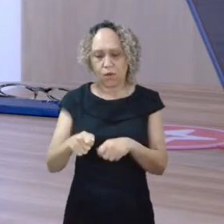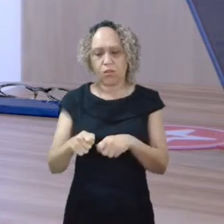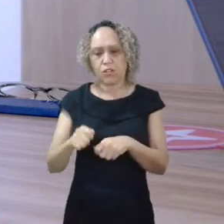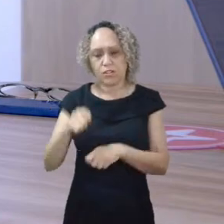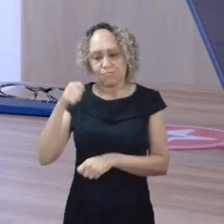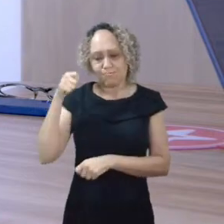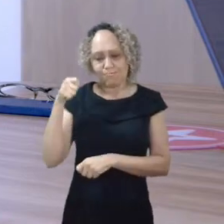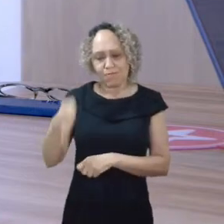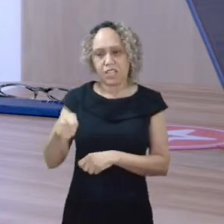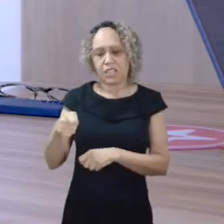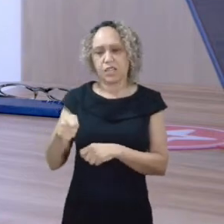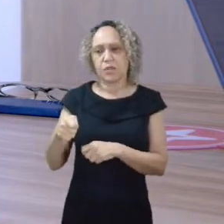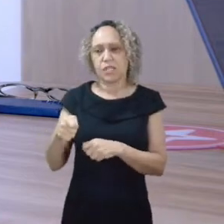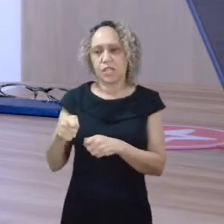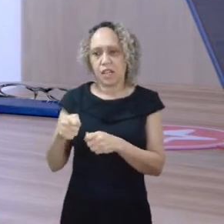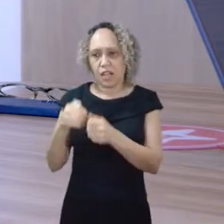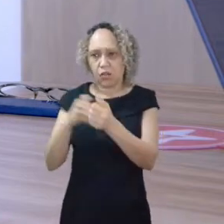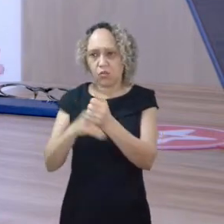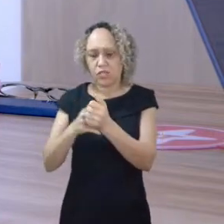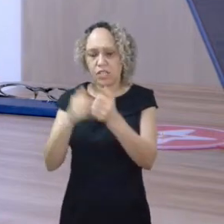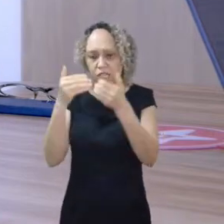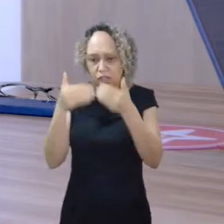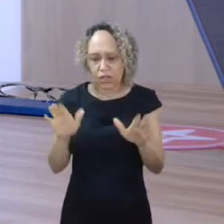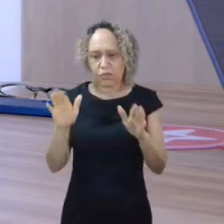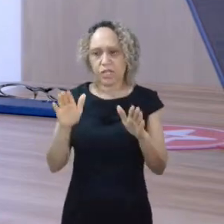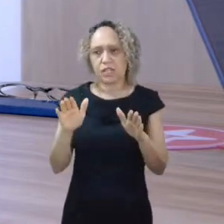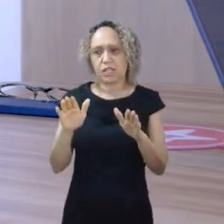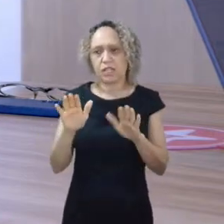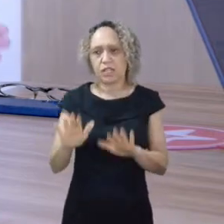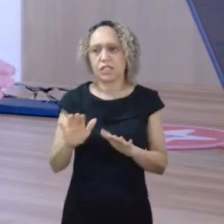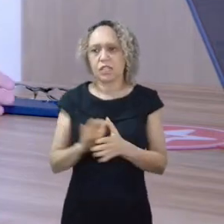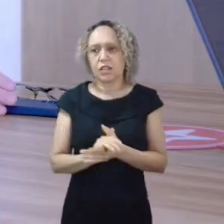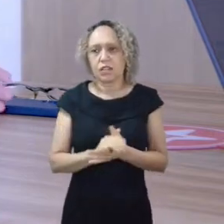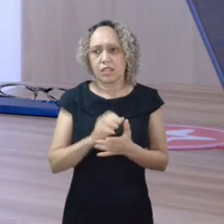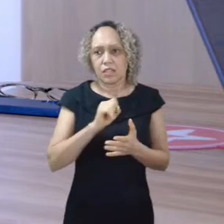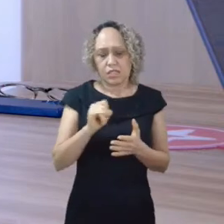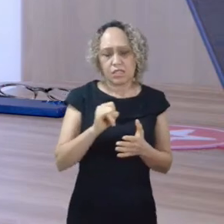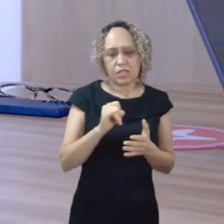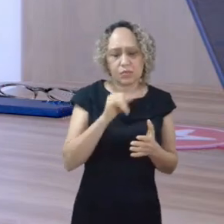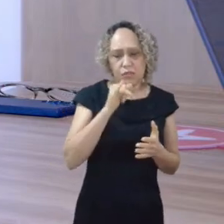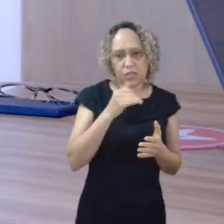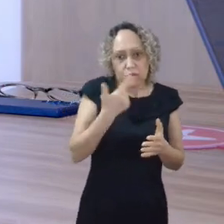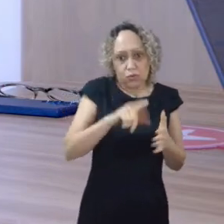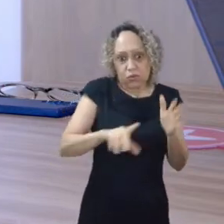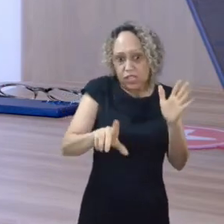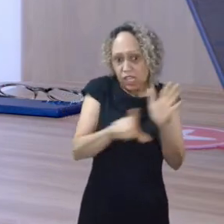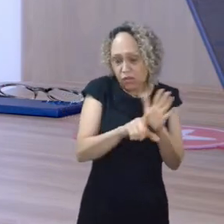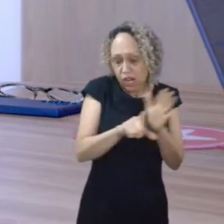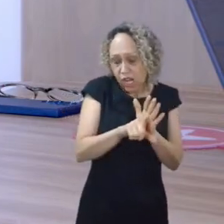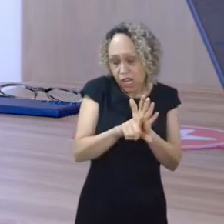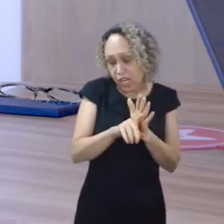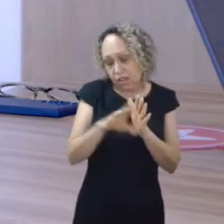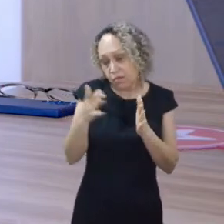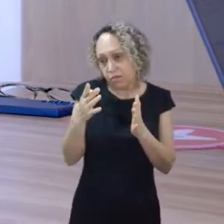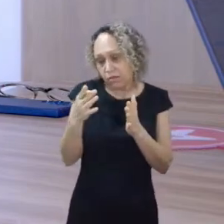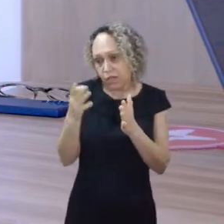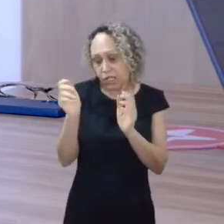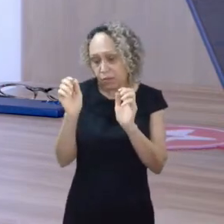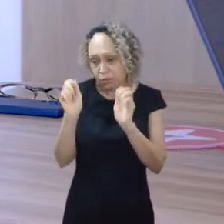pode determinar algo que não tem previsão legal. Então, se não tem previsão legal, especialmente no Marco Civil da Internet, para quebrar